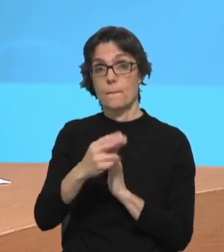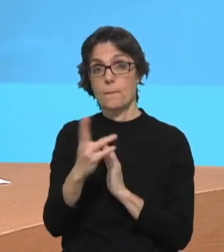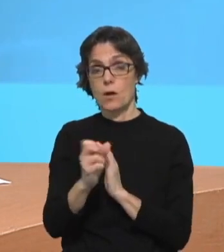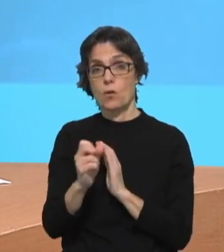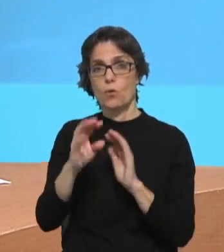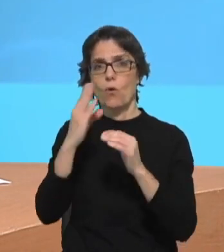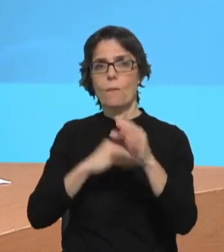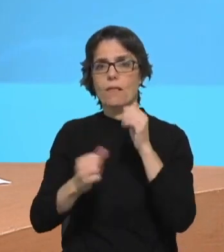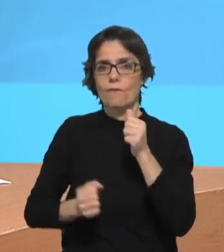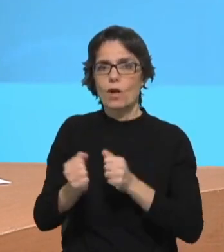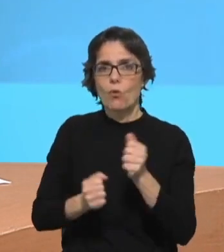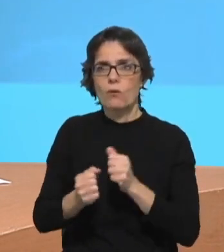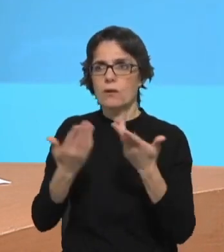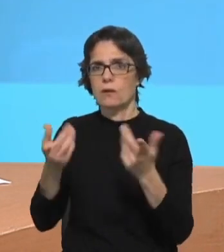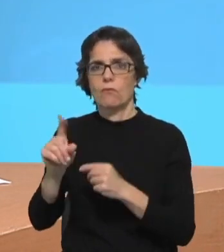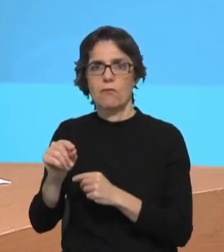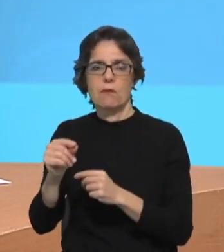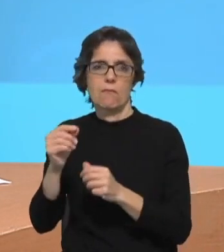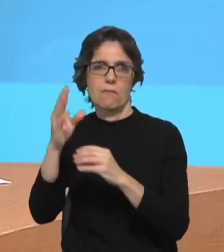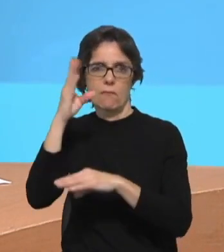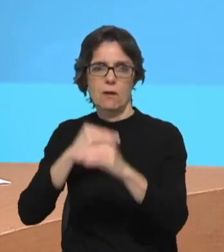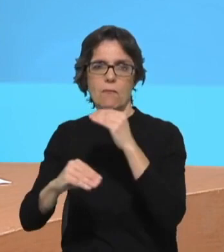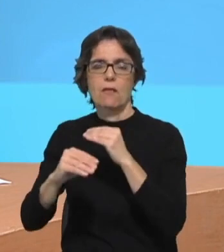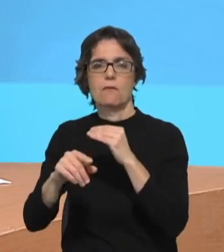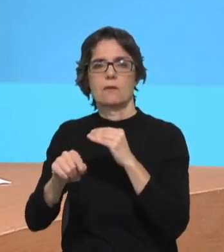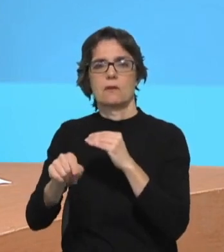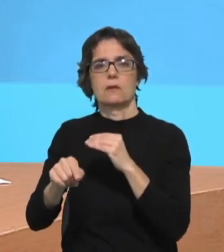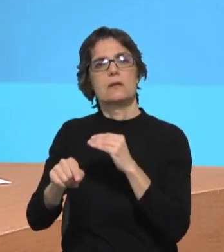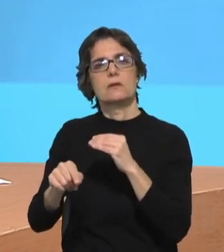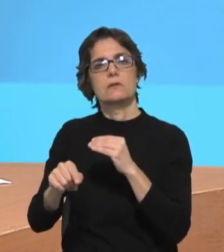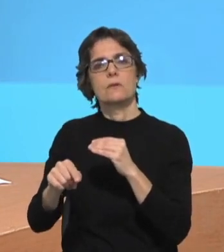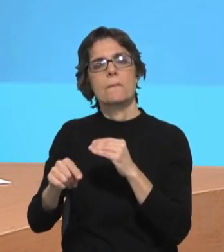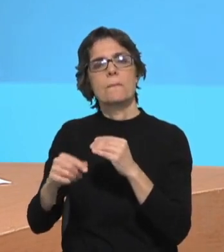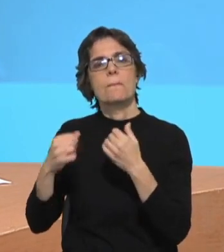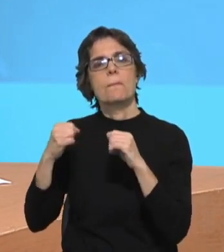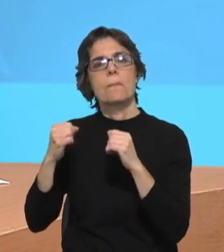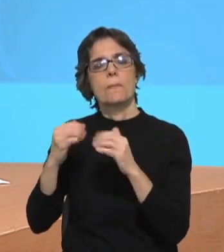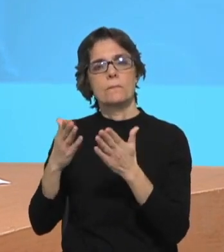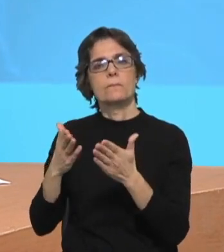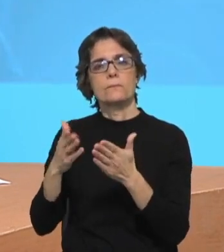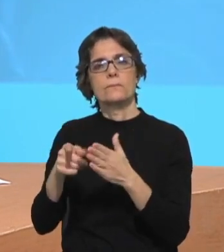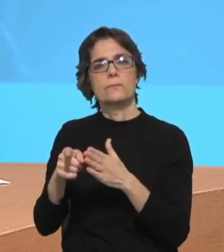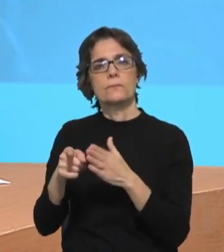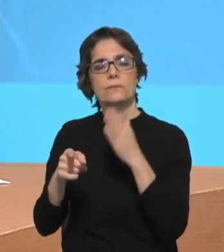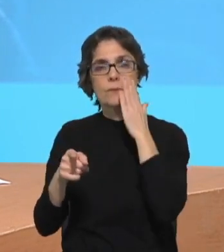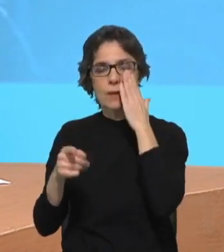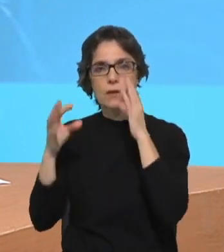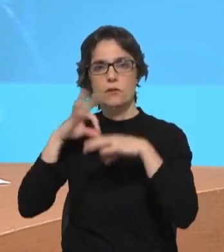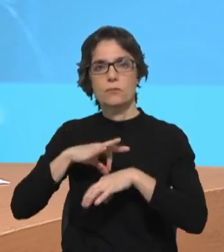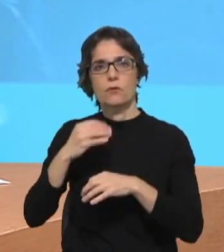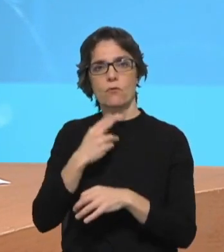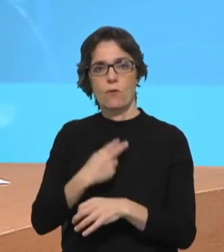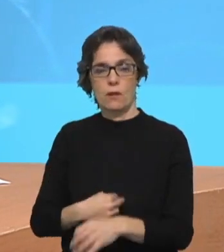a metáfora do treino, da ascese como treino que, enfim, está presente na espiritualidade